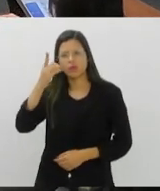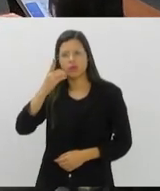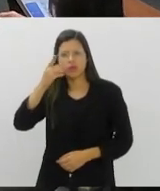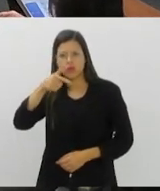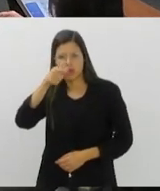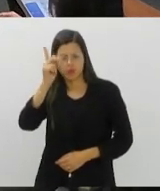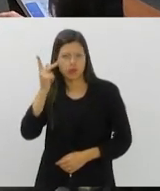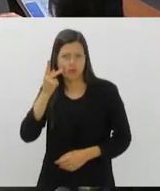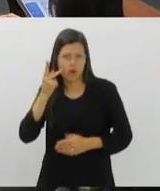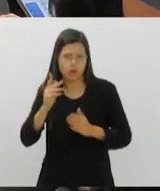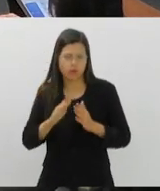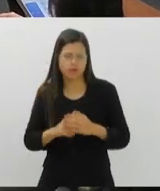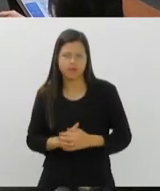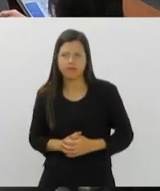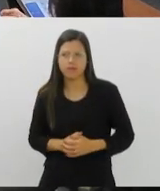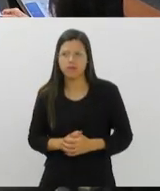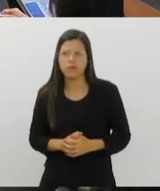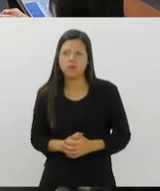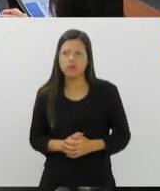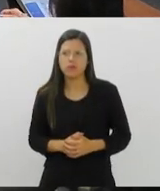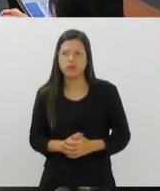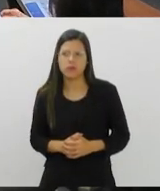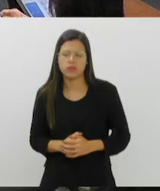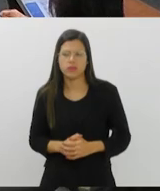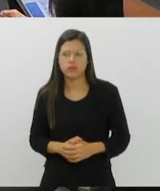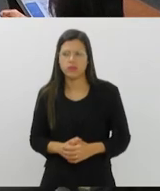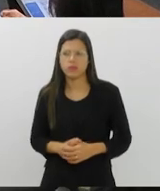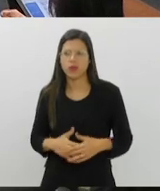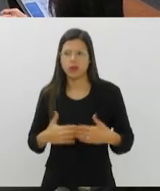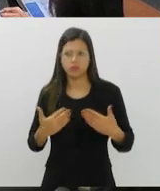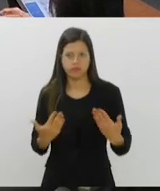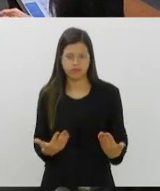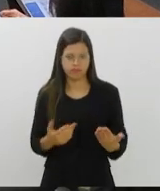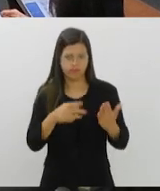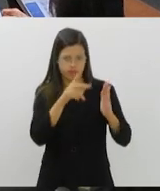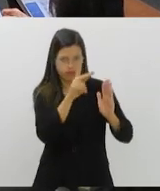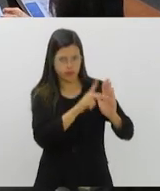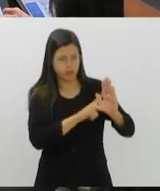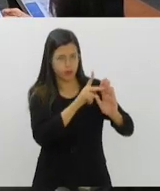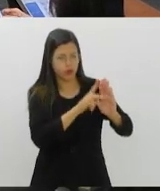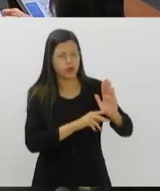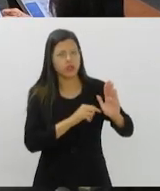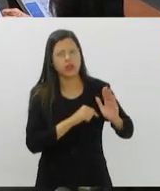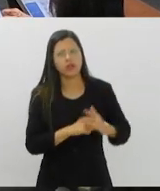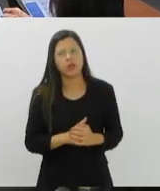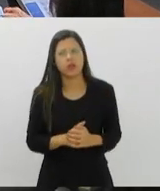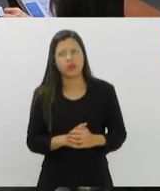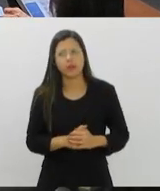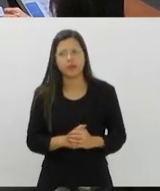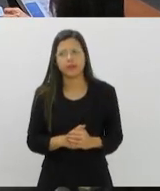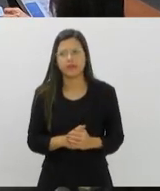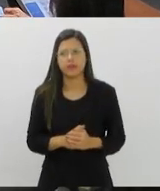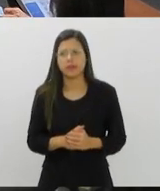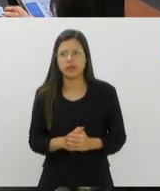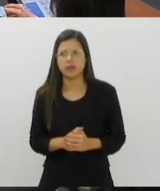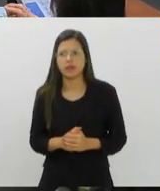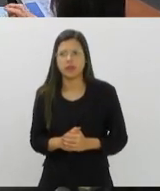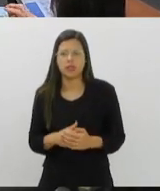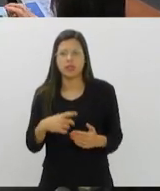É o seguinte, presidente. Esse projeto está com